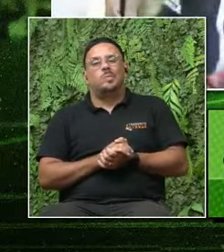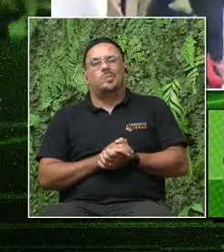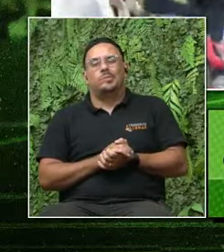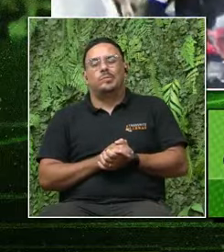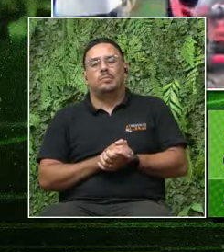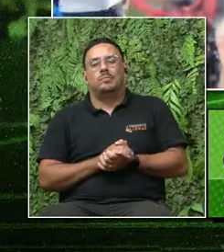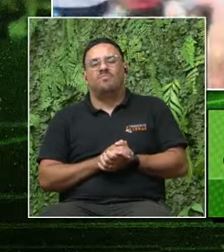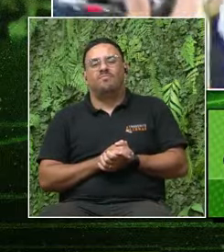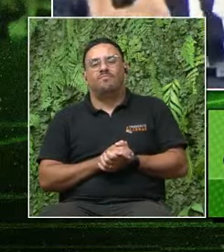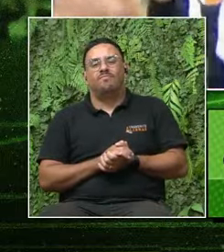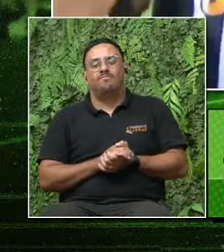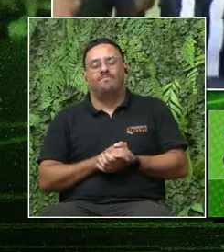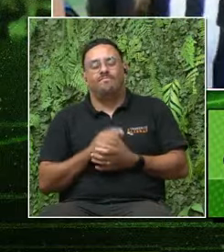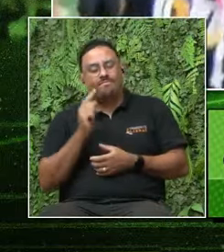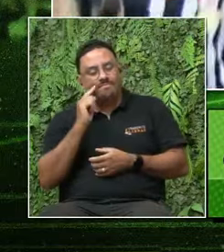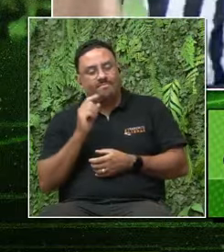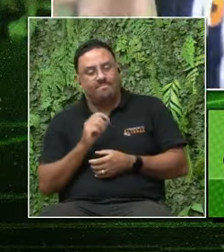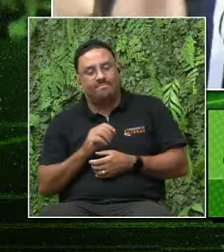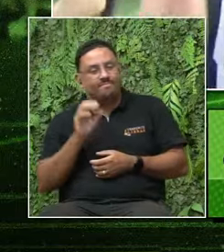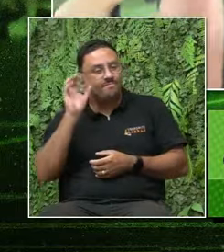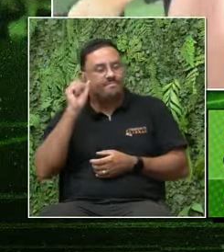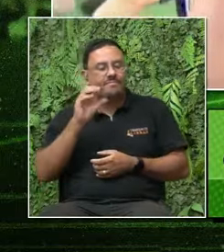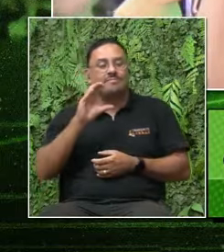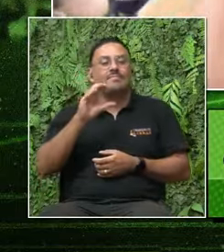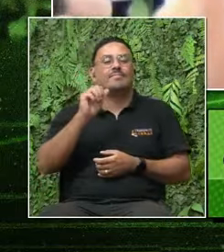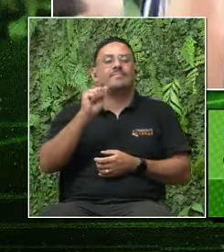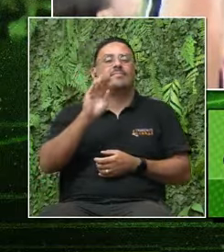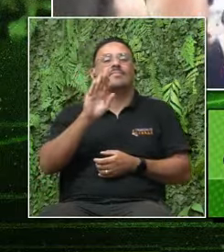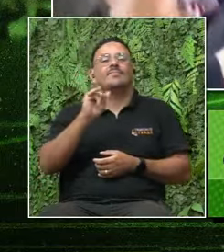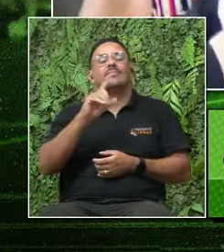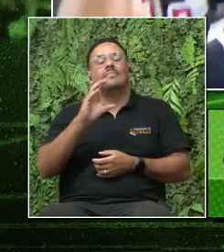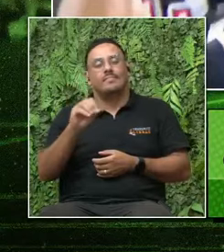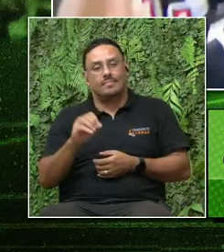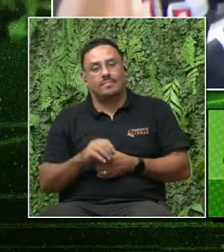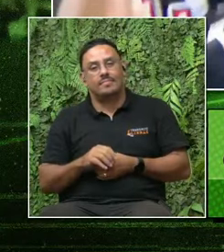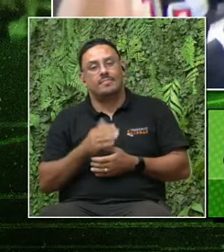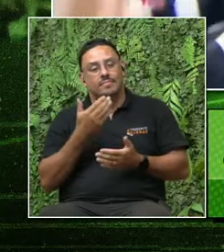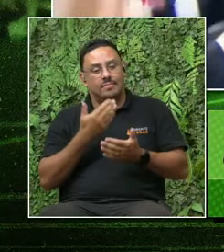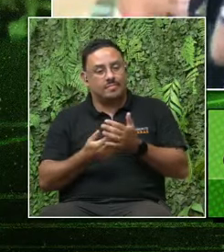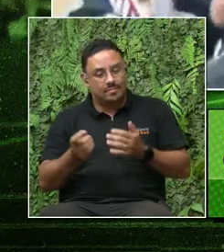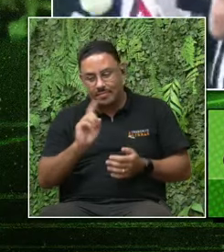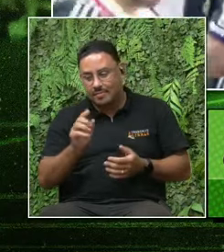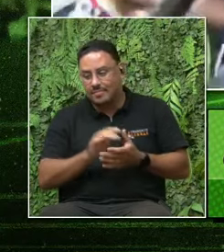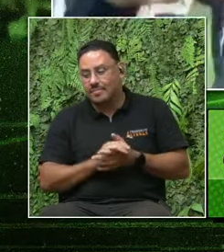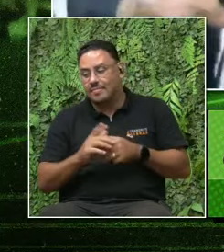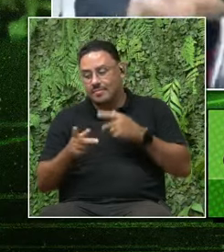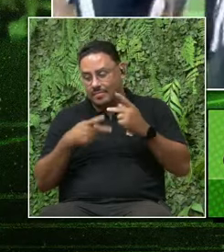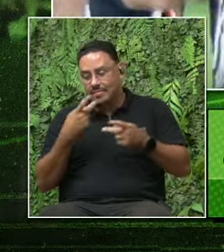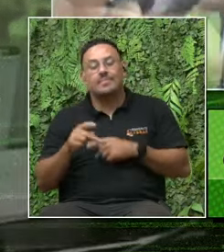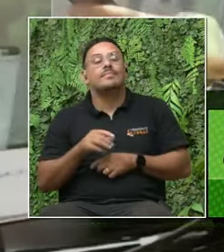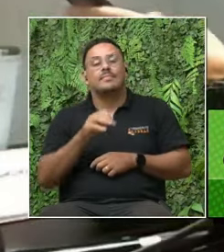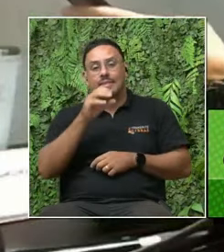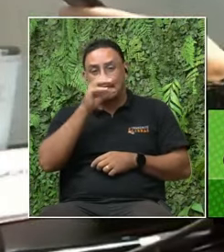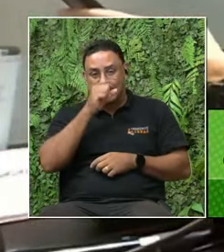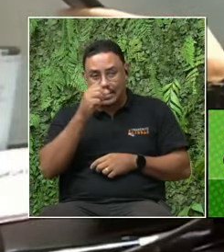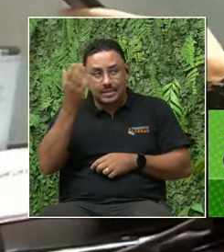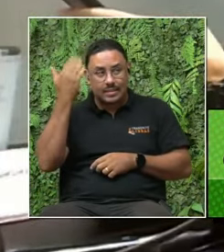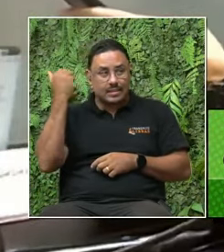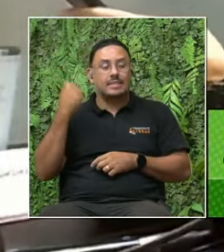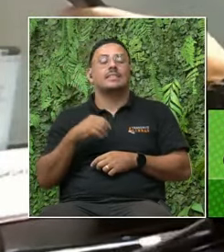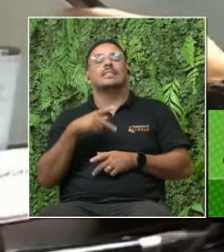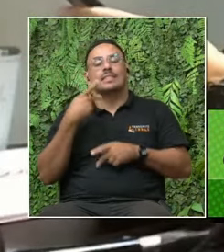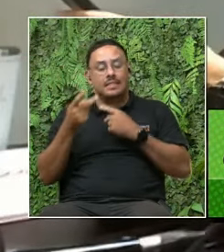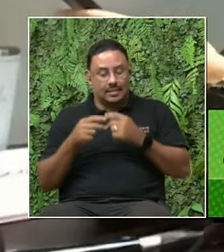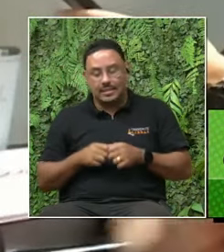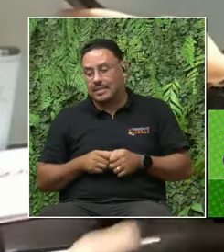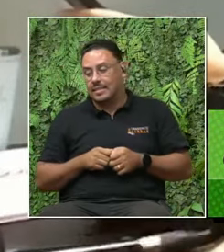credo vocês tem que ouvir o cabido bicho cabido tá gente eu falei não perde não não perde não eu falei para você sábado passado oon tá chegando por